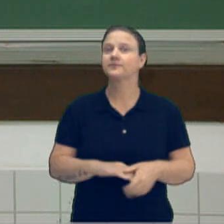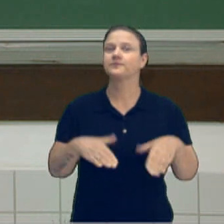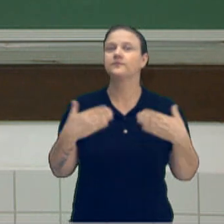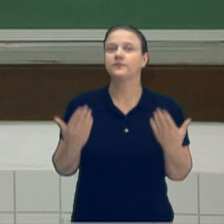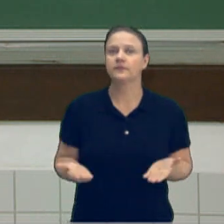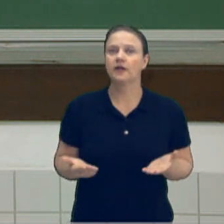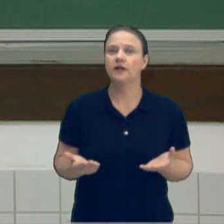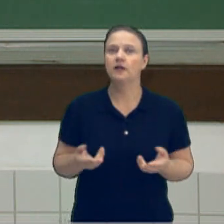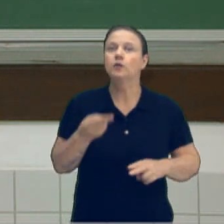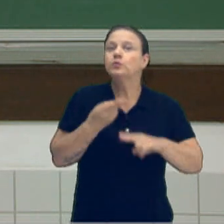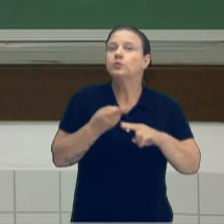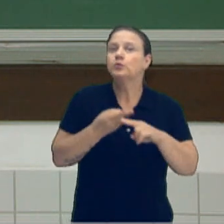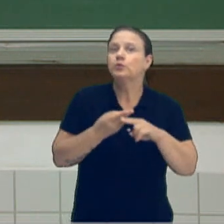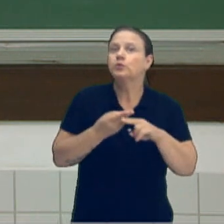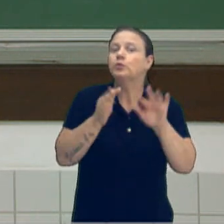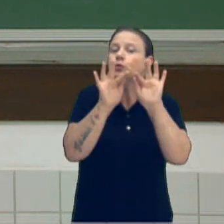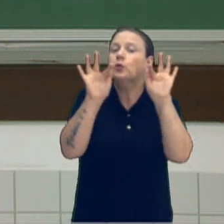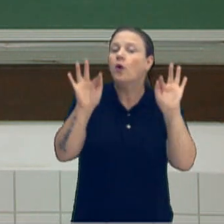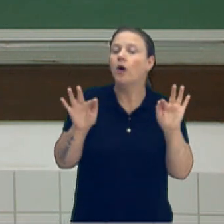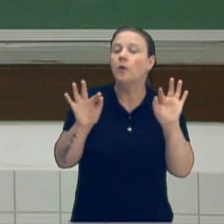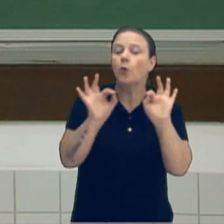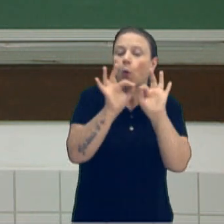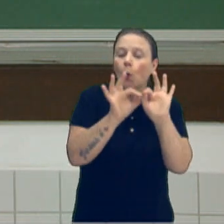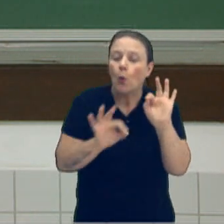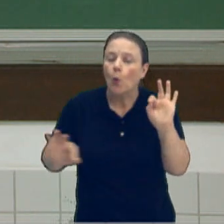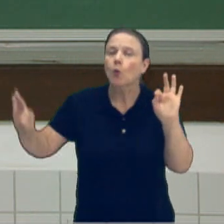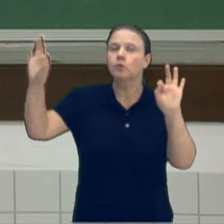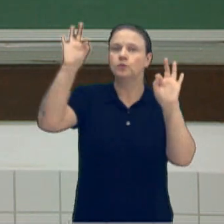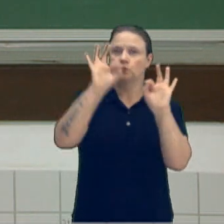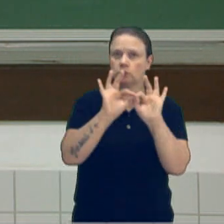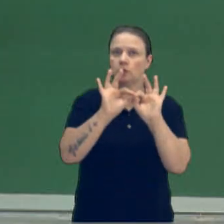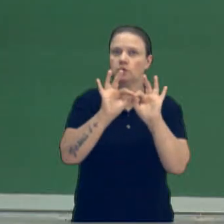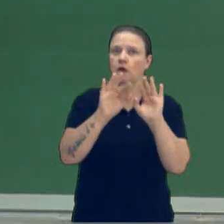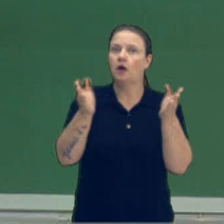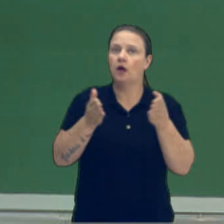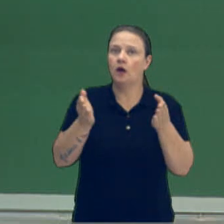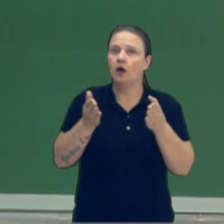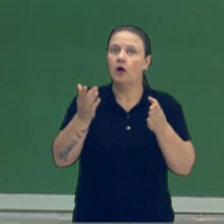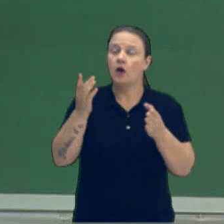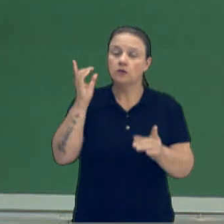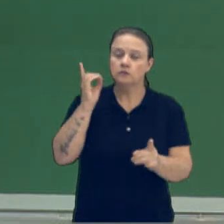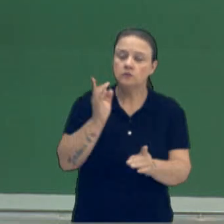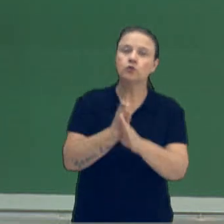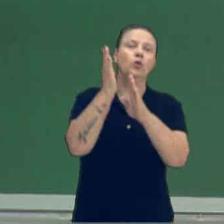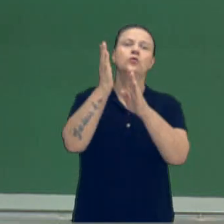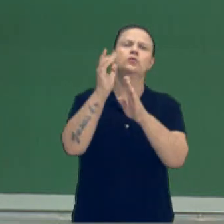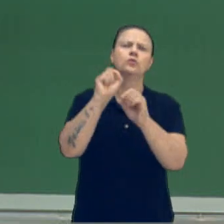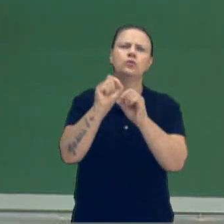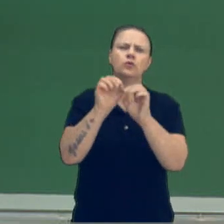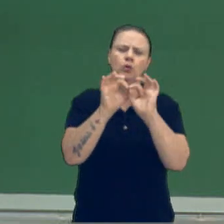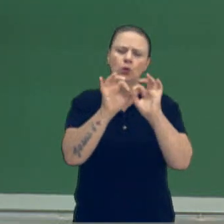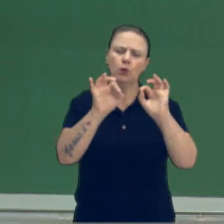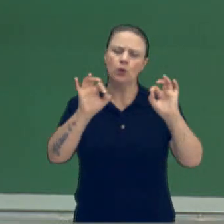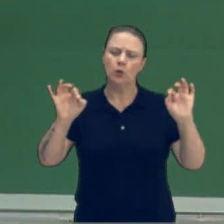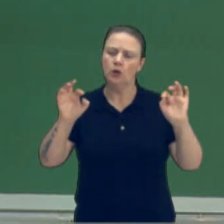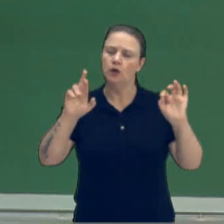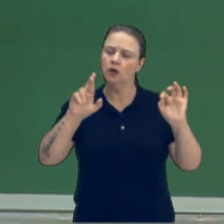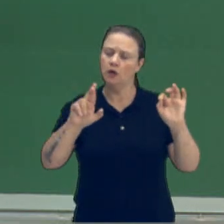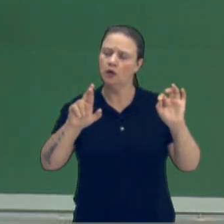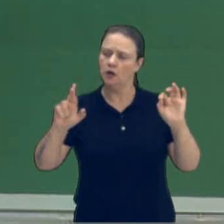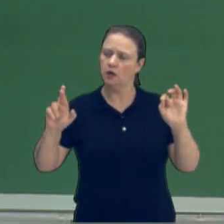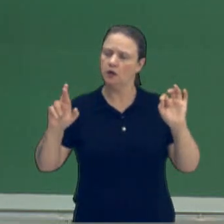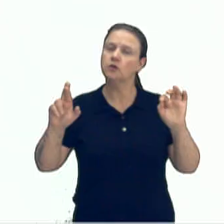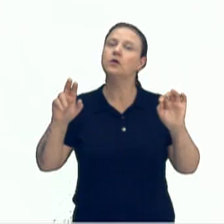Então, usando a nossa fórmula da circunferência, multiplicando os elementos, a gente consegue chegar que o comprimento dessa circunferência, que tem raio 7,